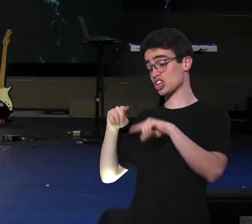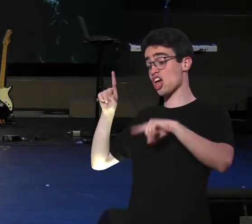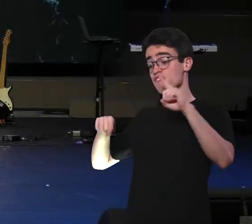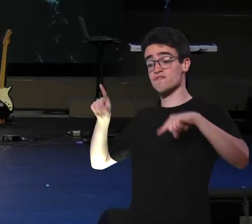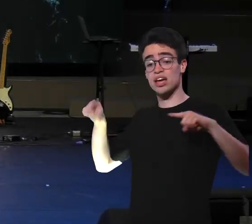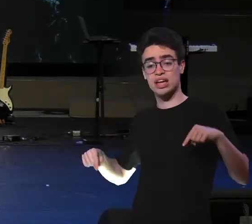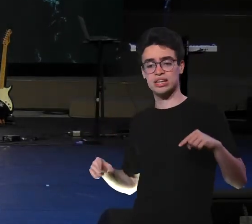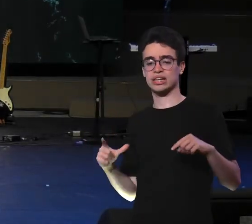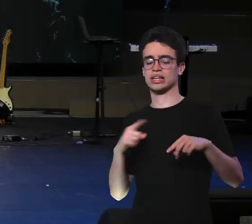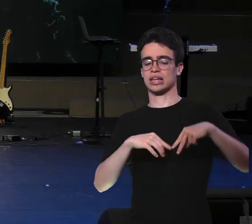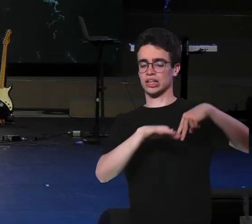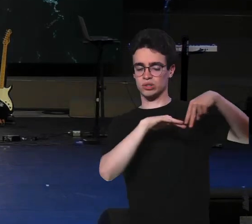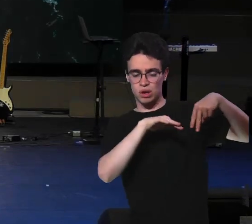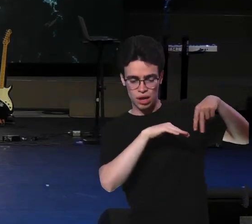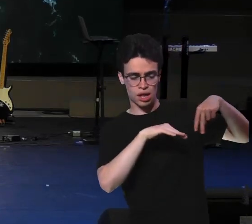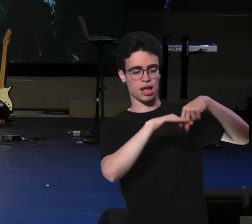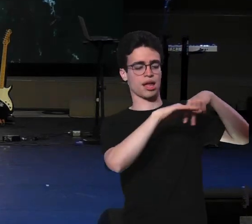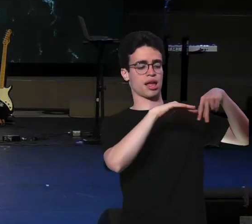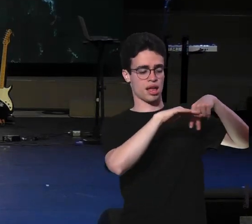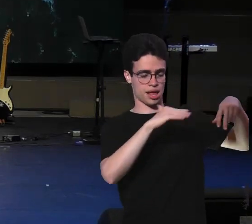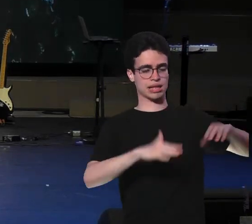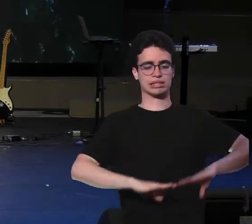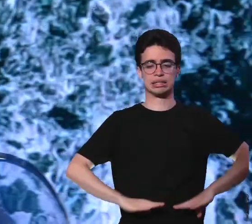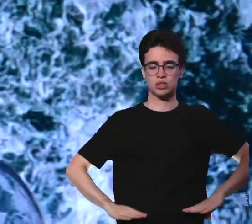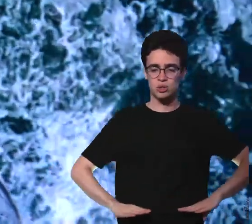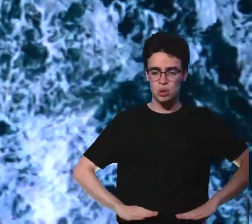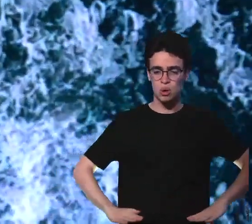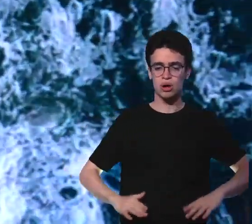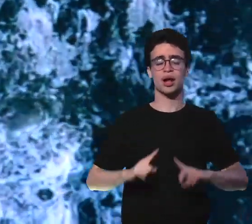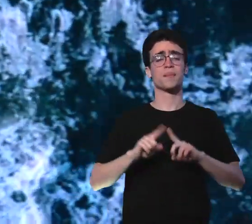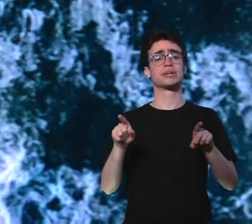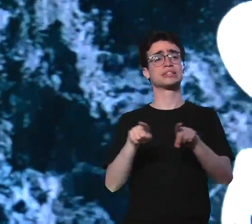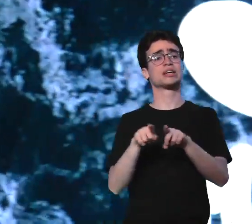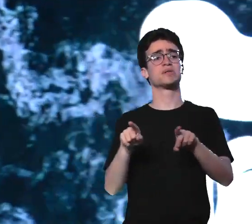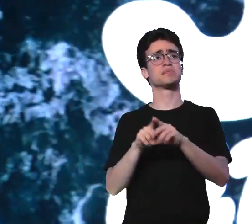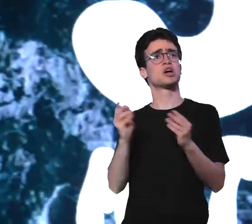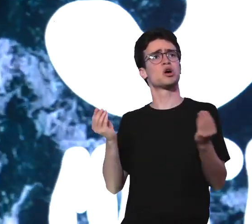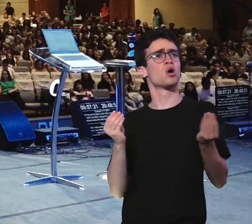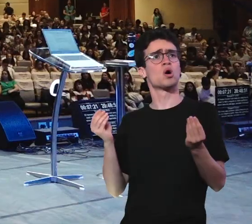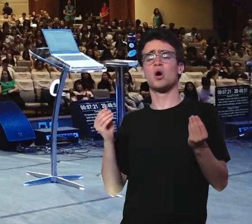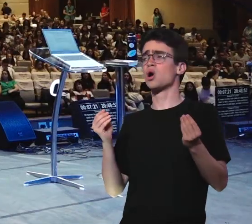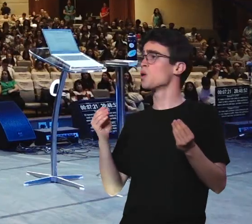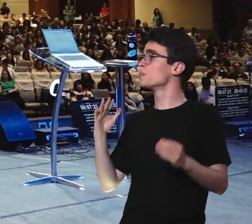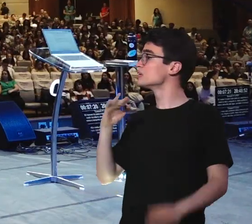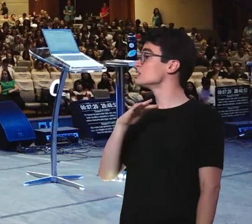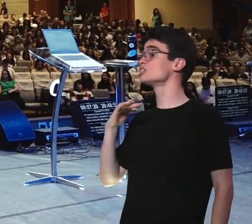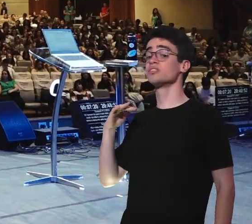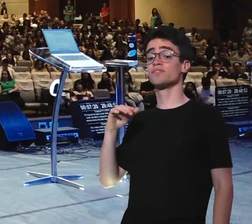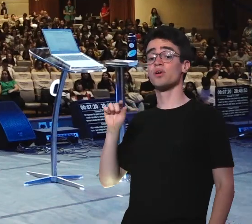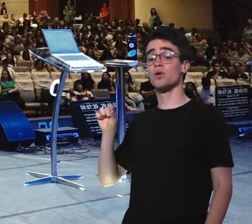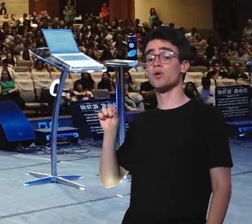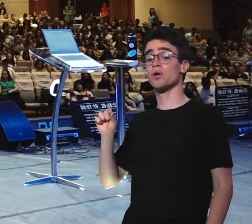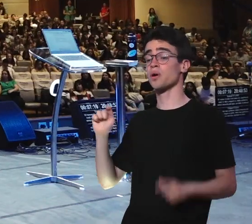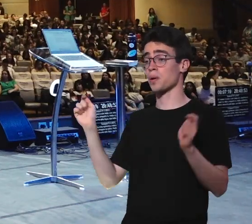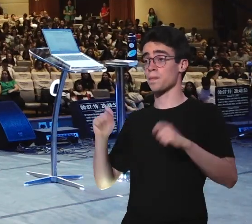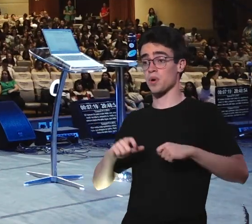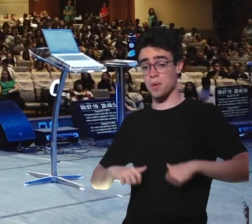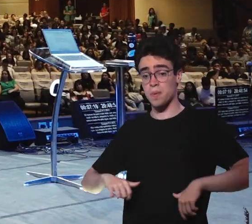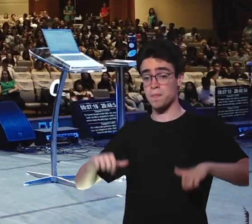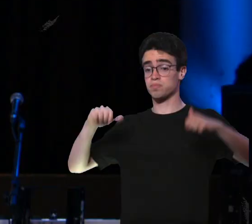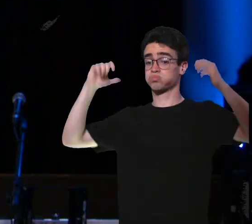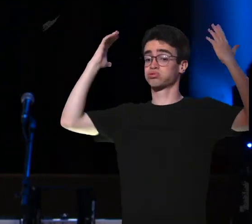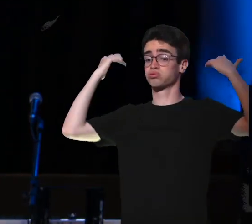água do tornozelo, do joelho, da cintura, mas tinha um nível com Deus, que eram águas que se passavam a